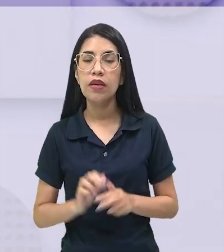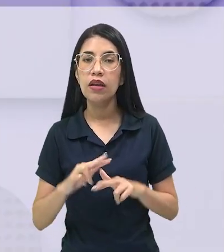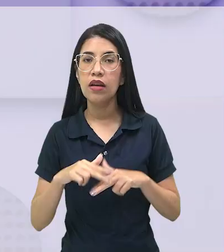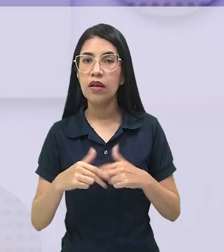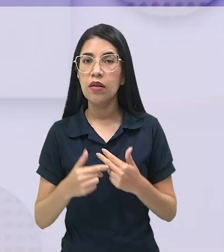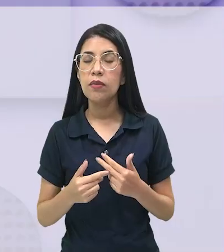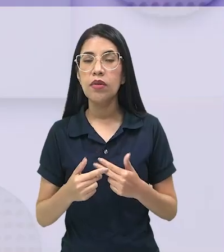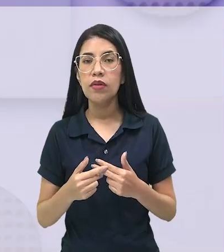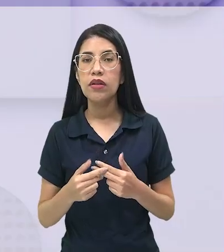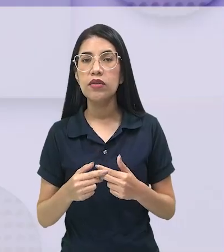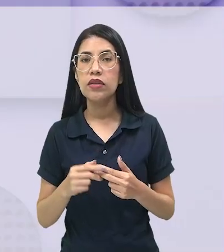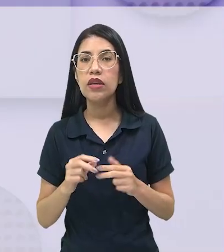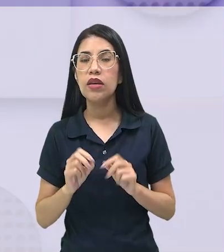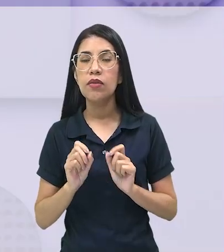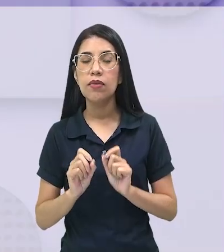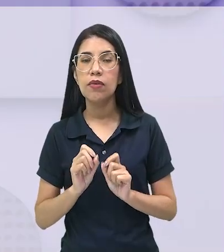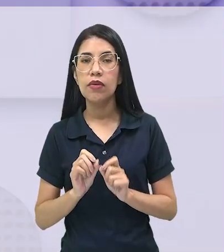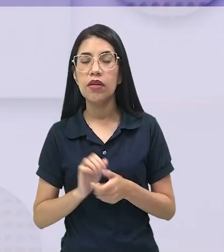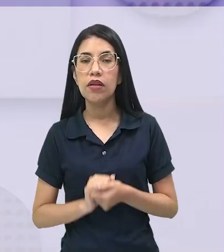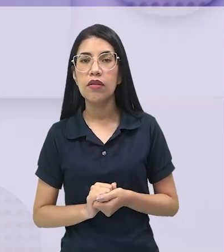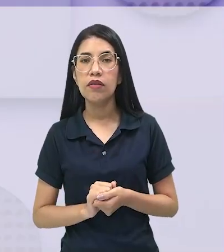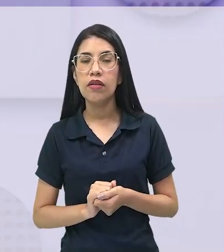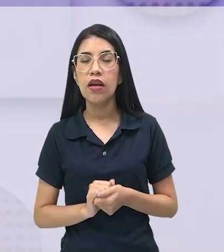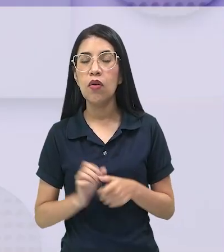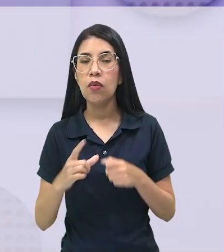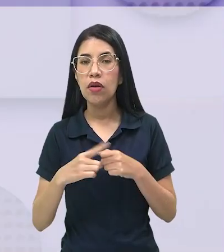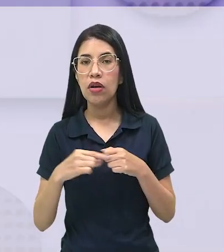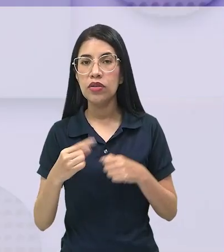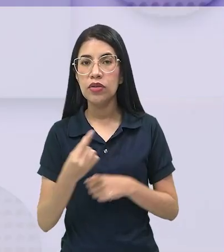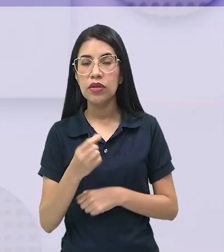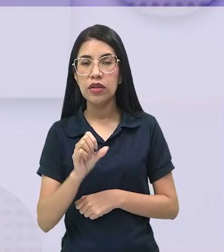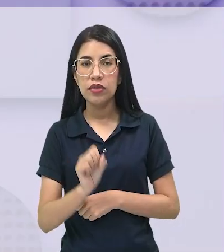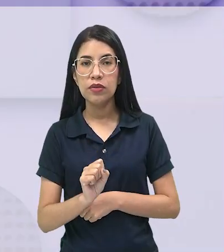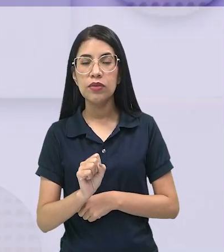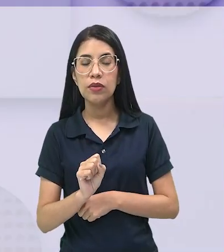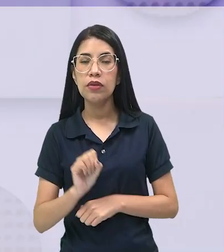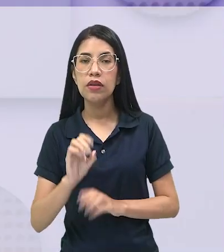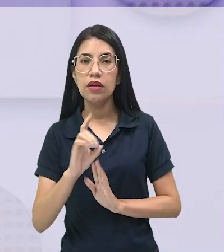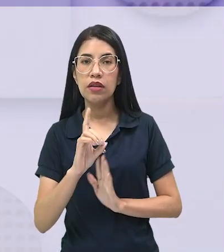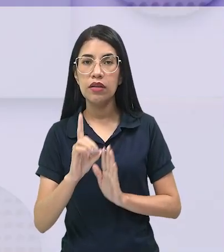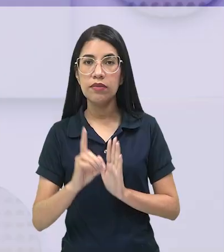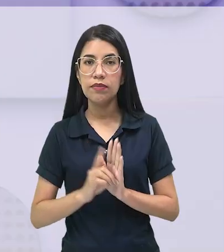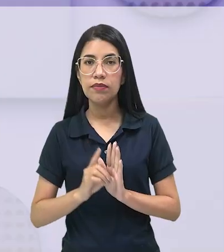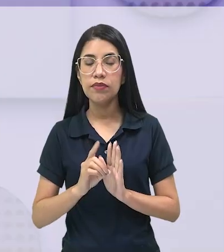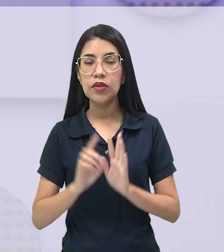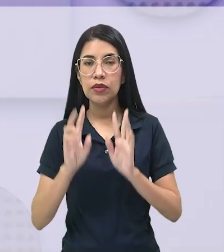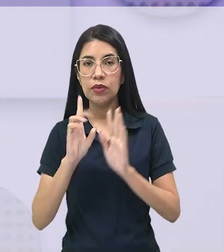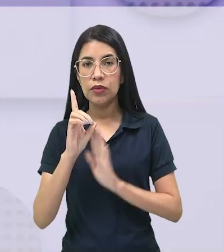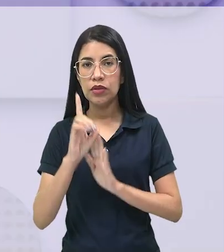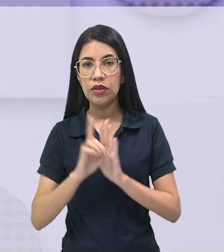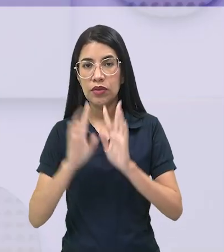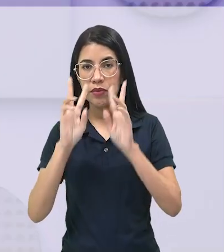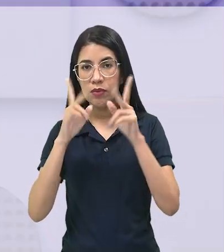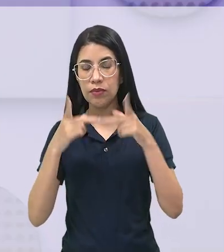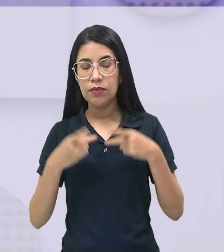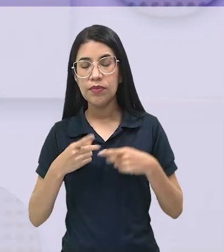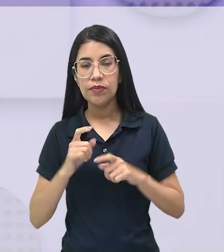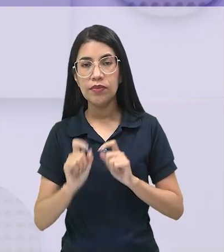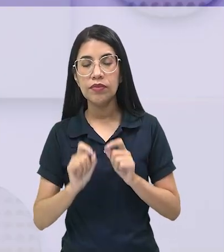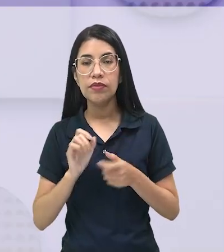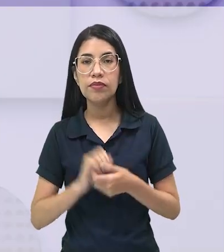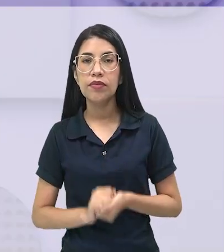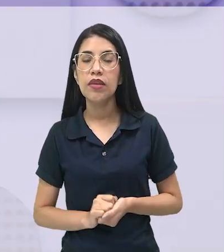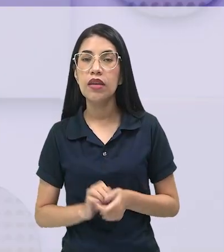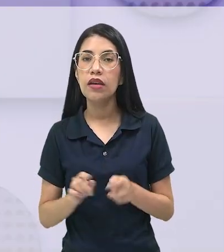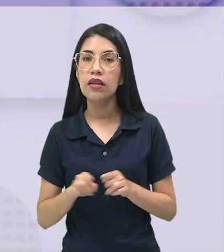nós podemos dizer que a profundidade desse artigo 18 da Declaração Universal dos Direitos Humanos é uma profundidade